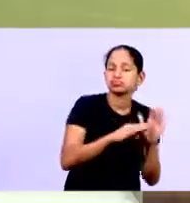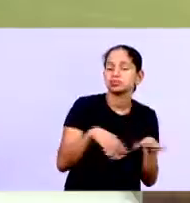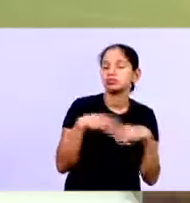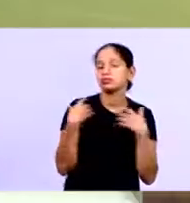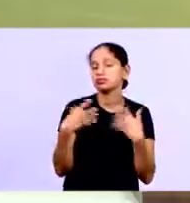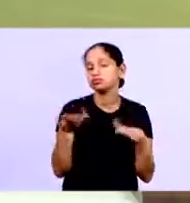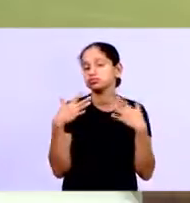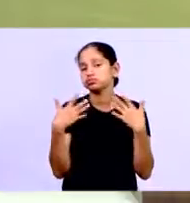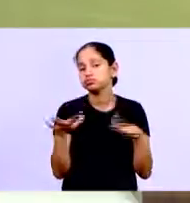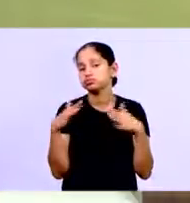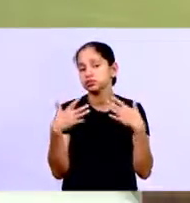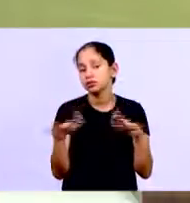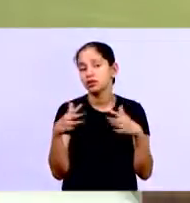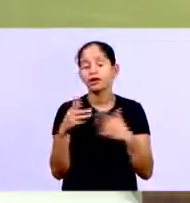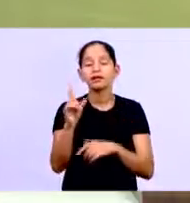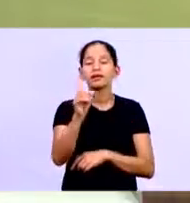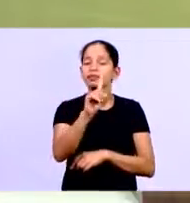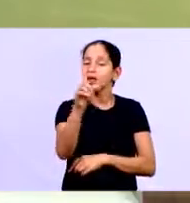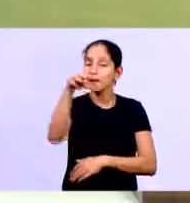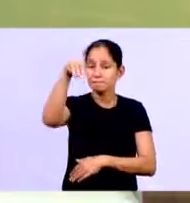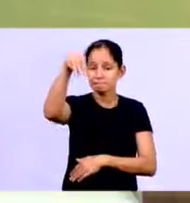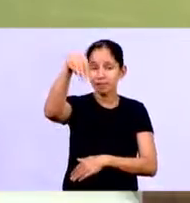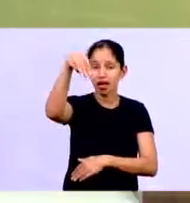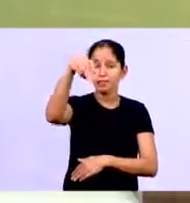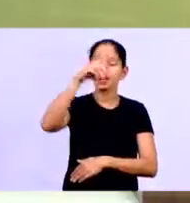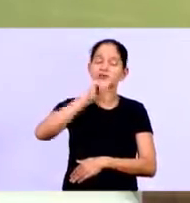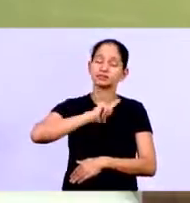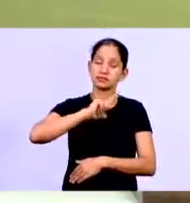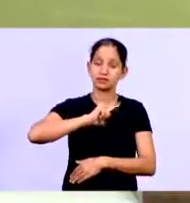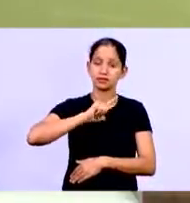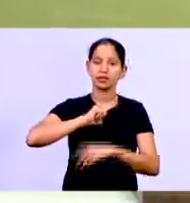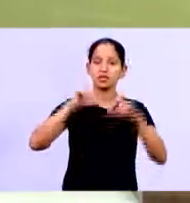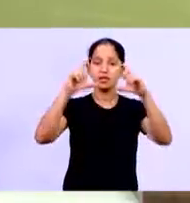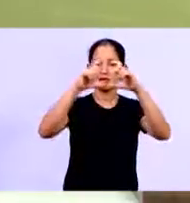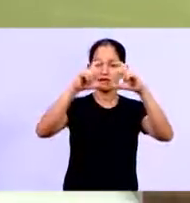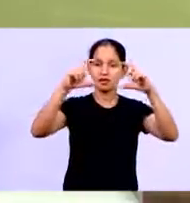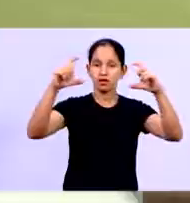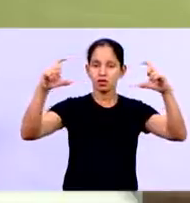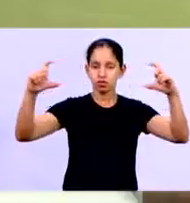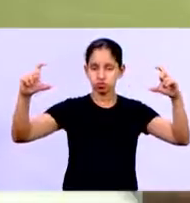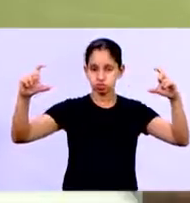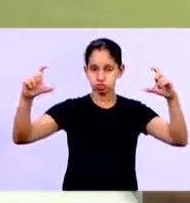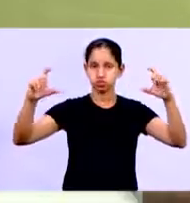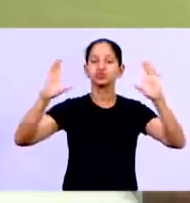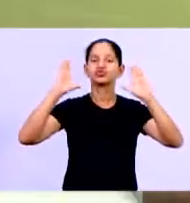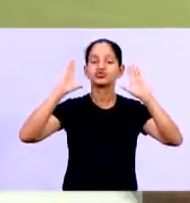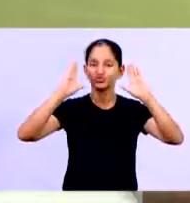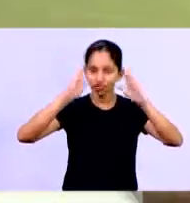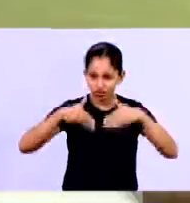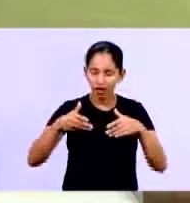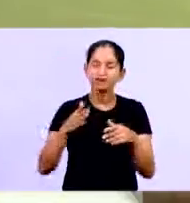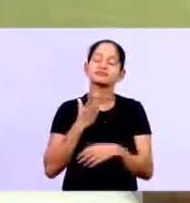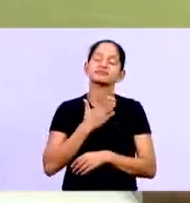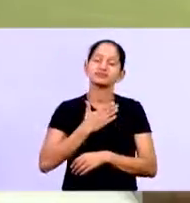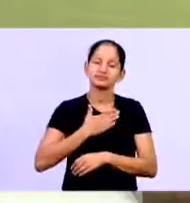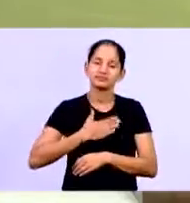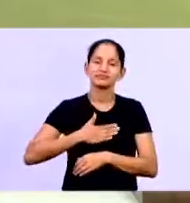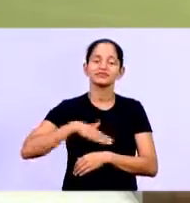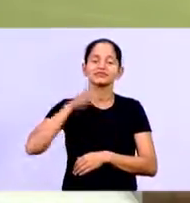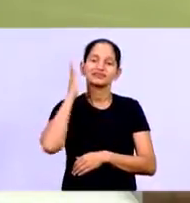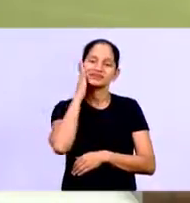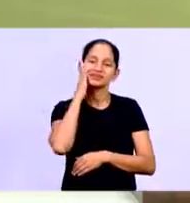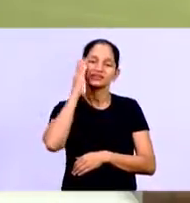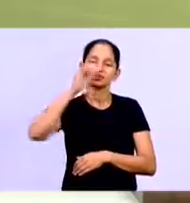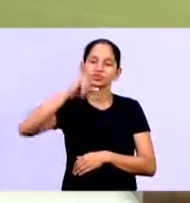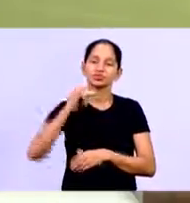tem uma expressão matemática que vai facilitar esse cálculo, que aí você determina o valor da amortização e aí calcula apenas os juros só para aquele